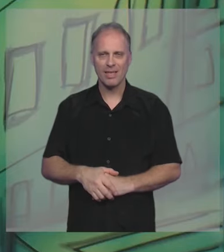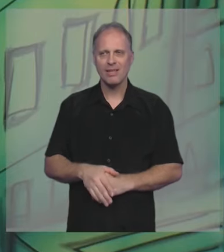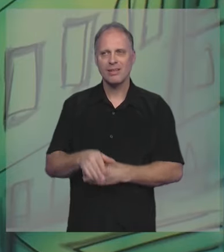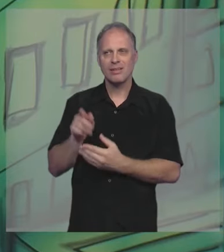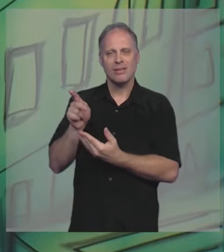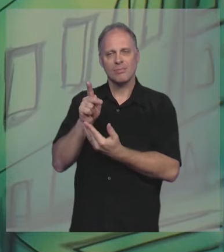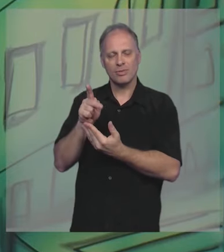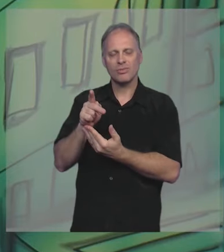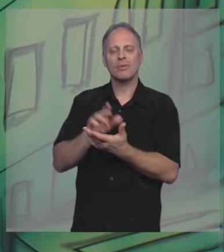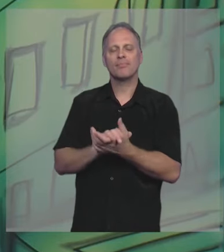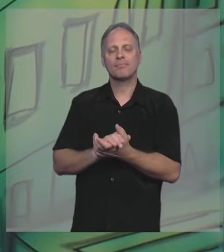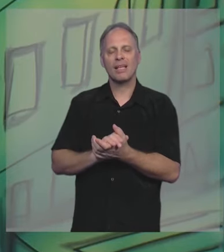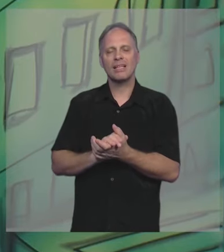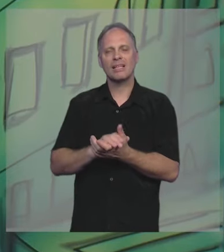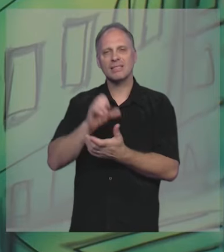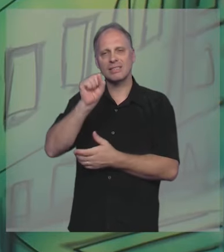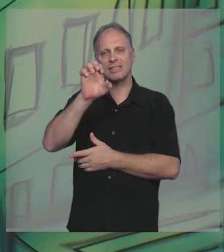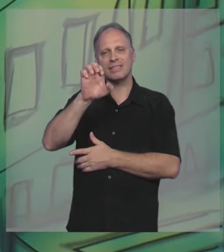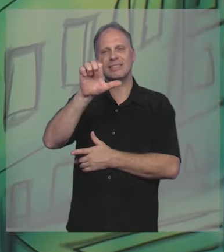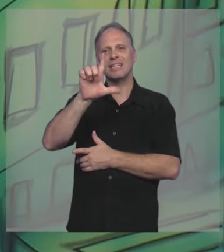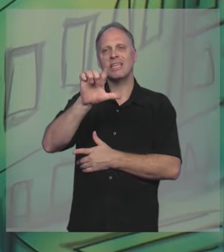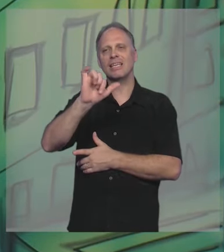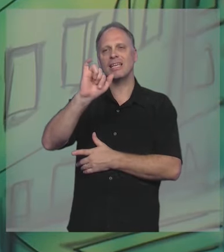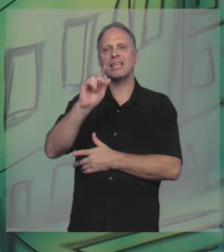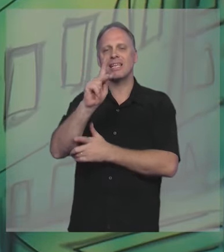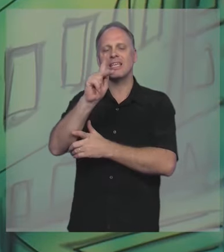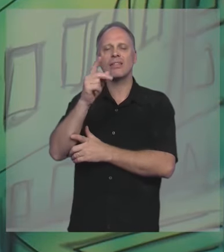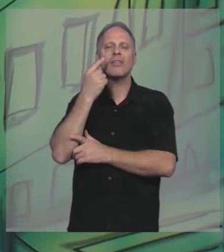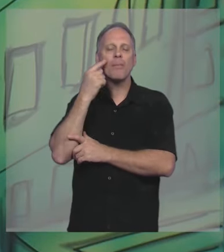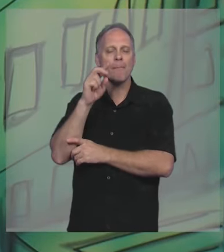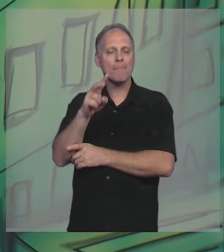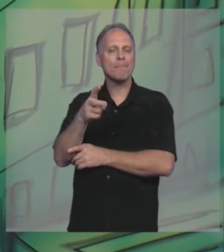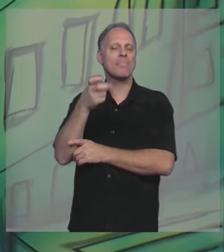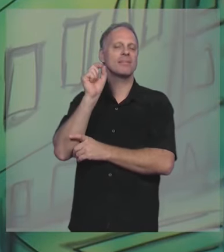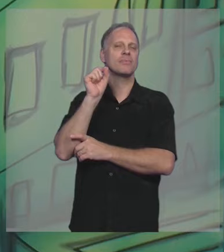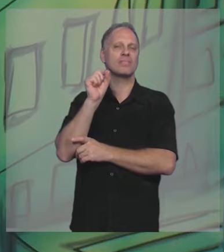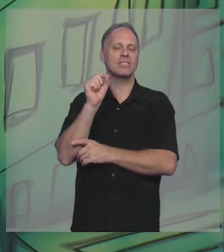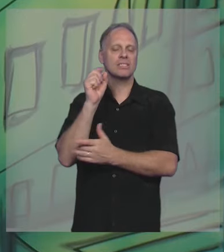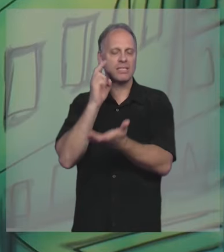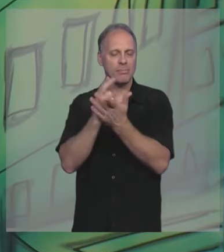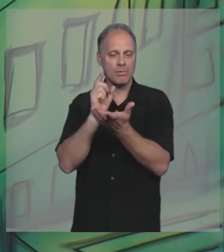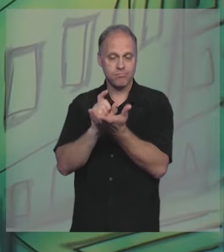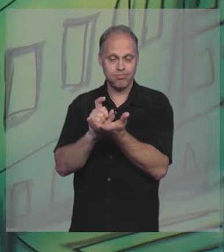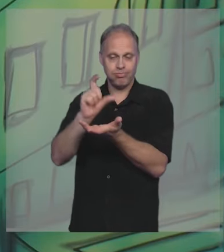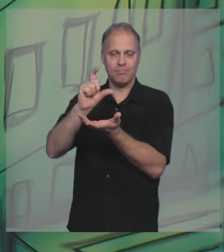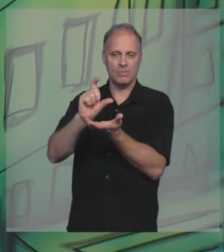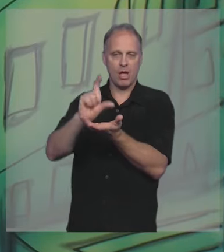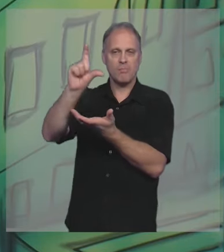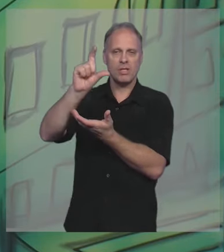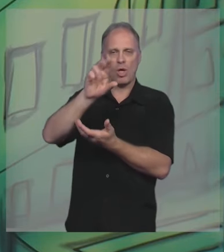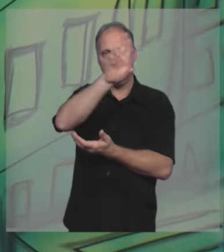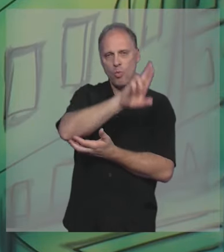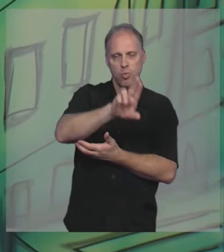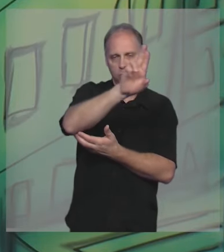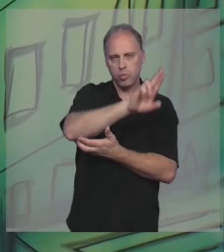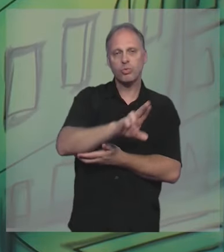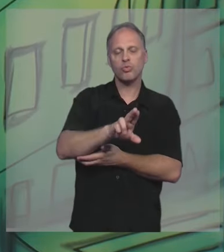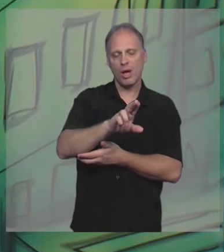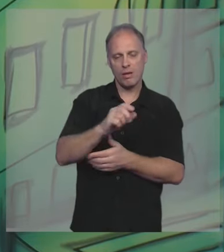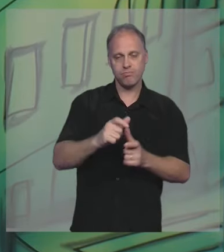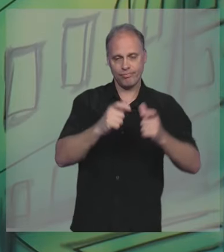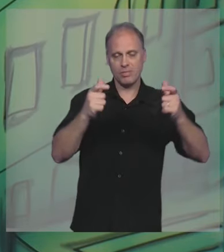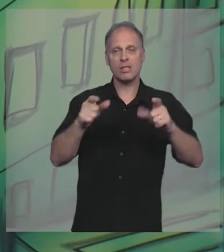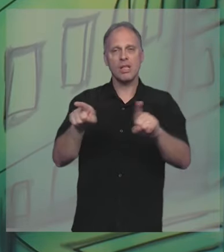e a Selic, eu tenho a impressão, né, de que toda vez que aumenta o consumo,